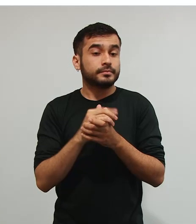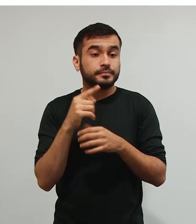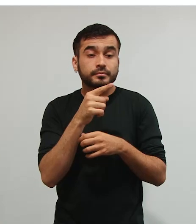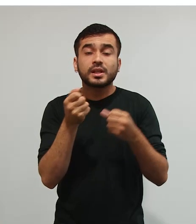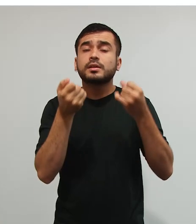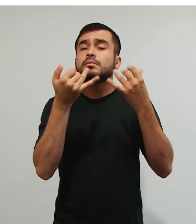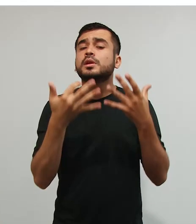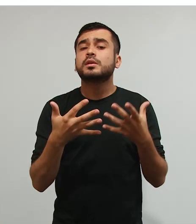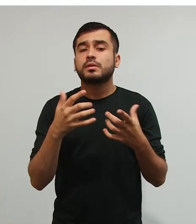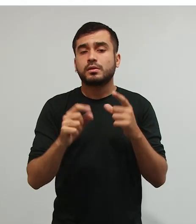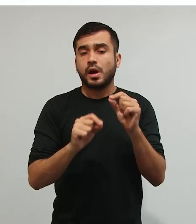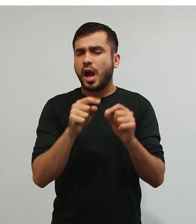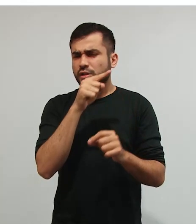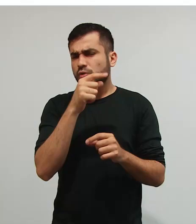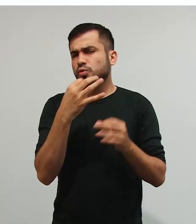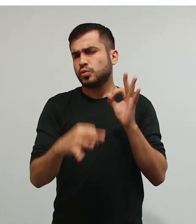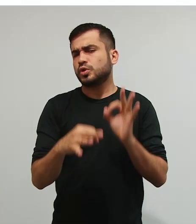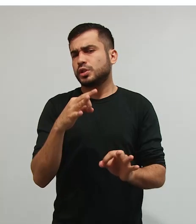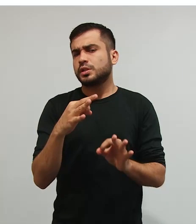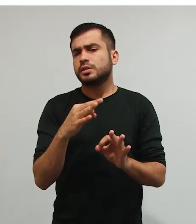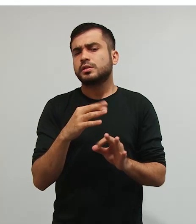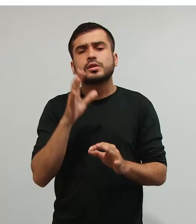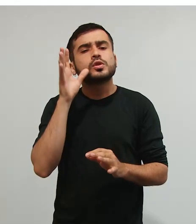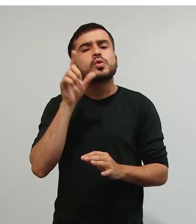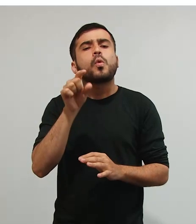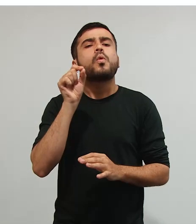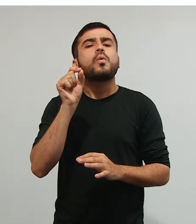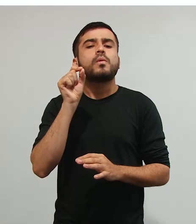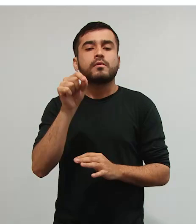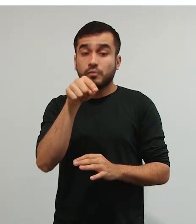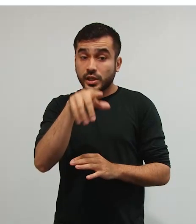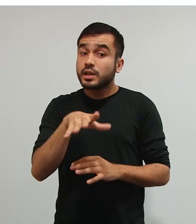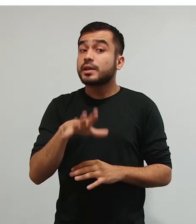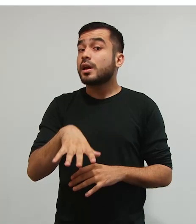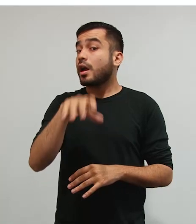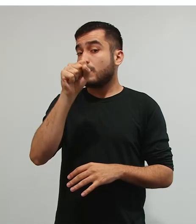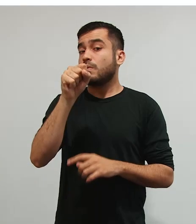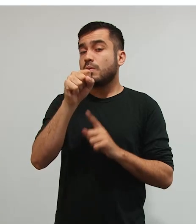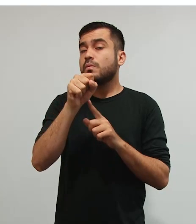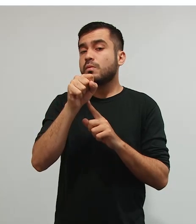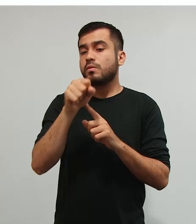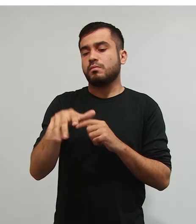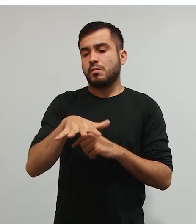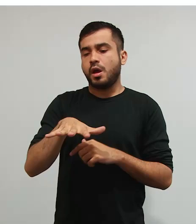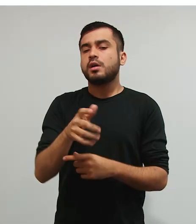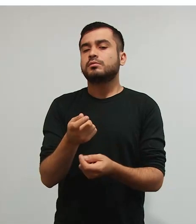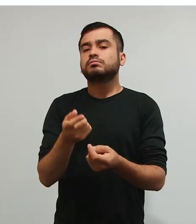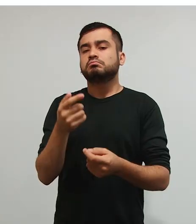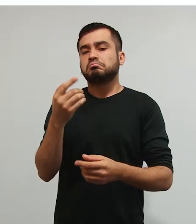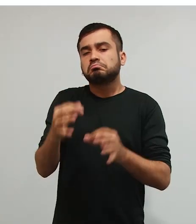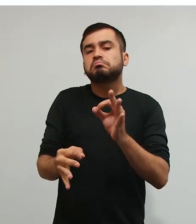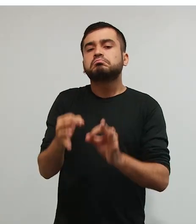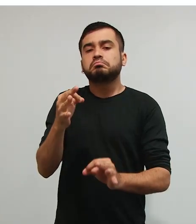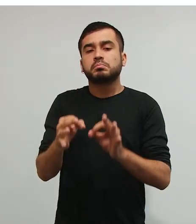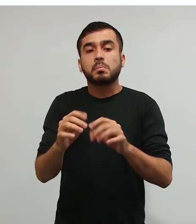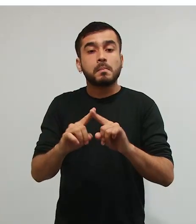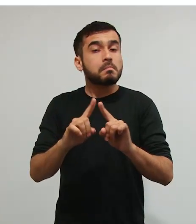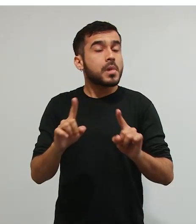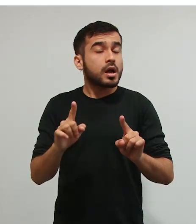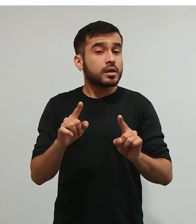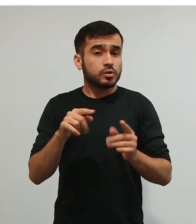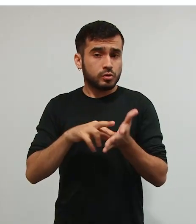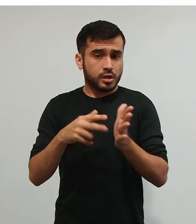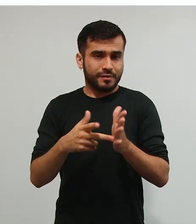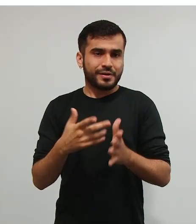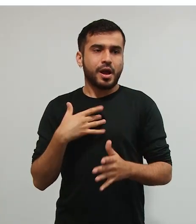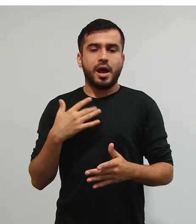está dizendo esse julgado. Né? Então, você até ganhou na via judicial, mas isso não